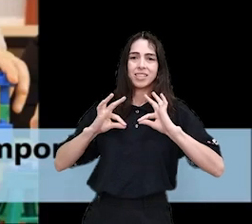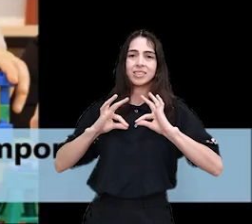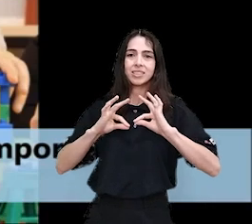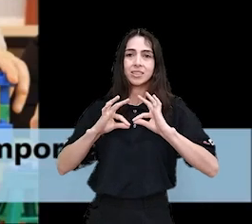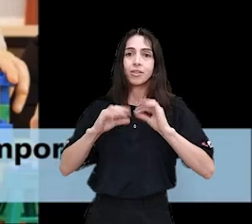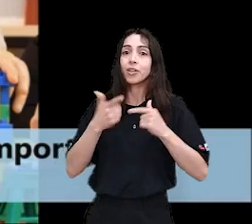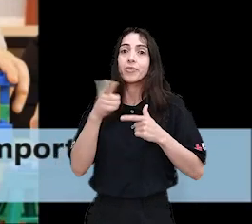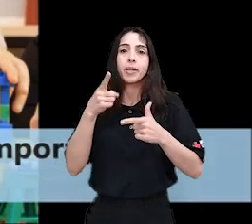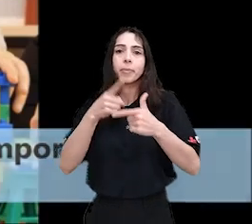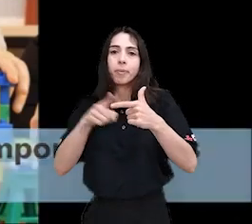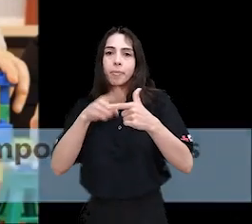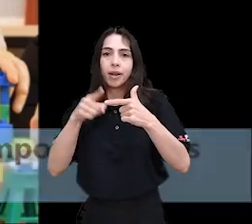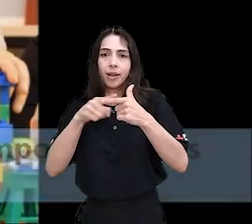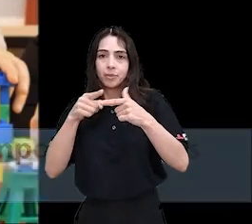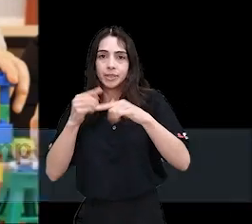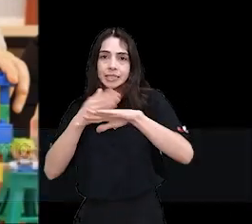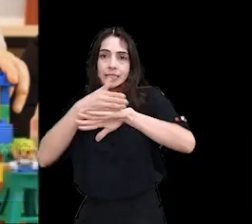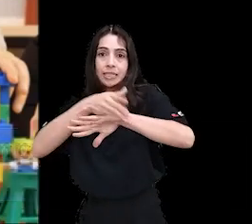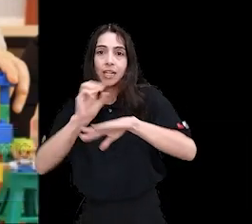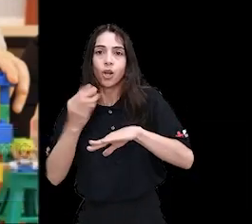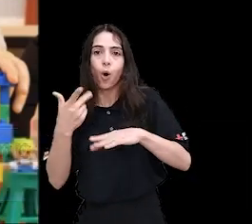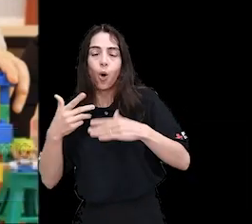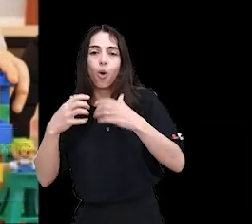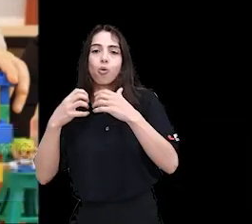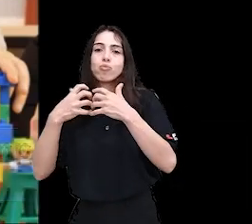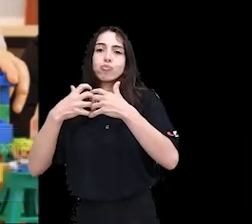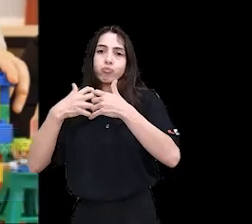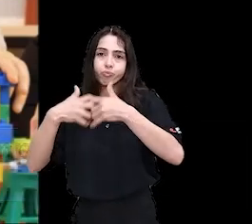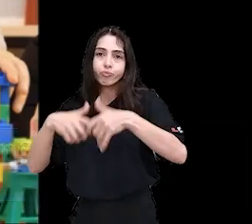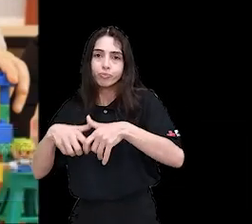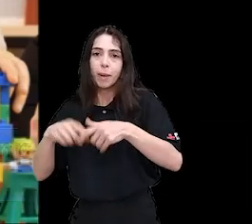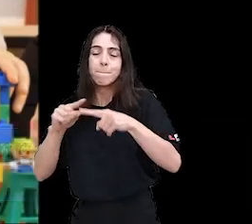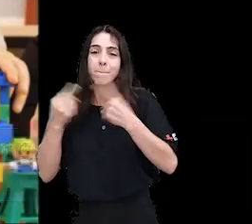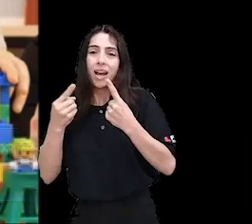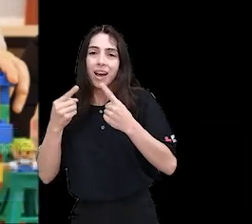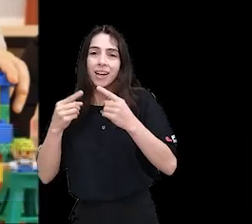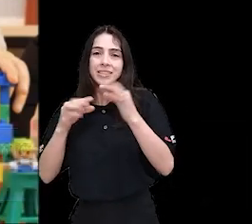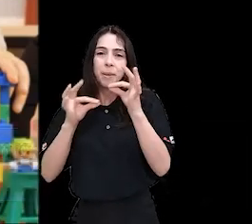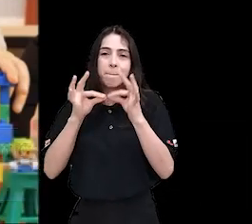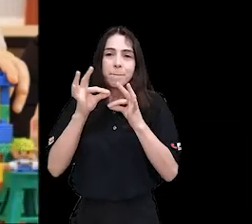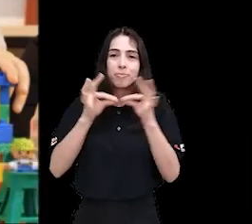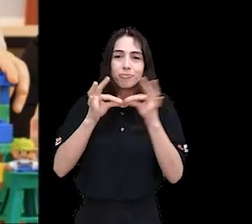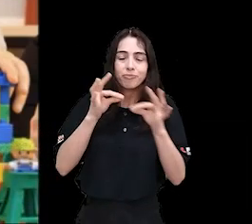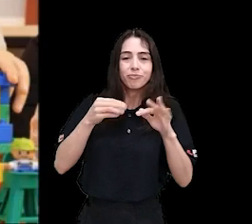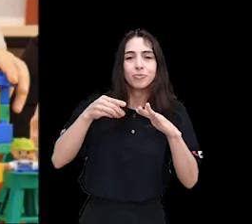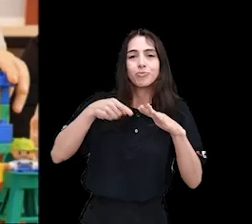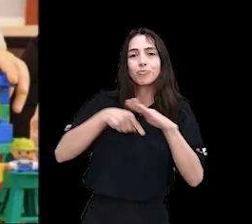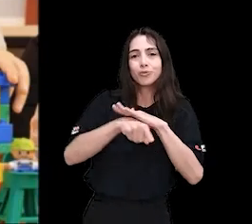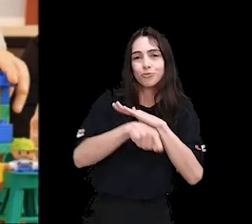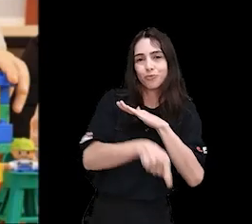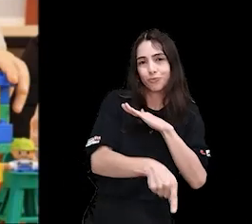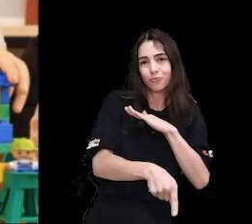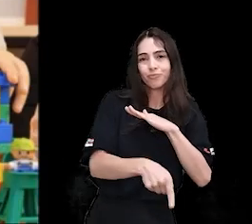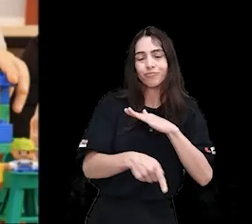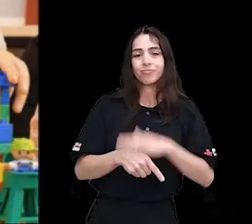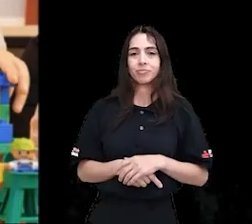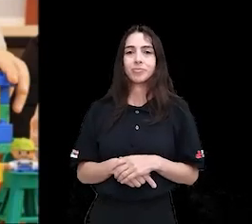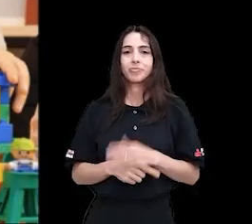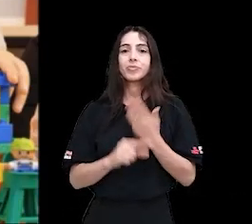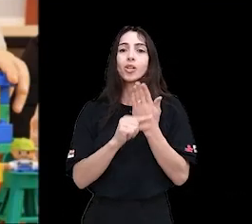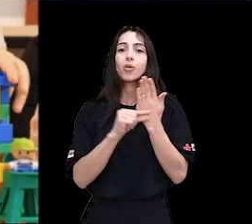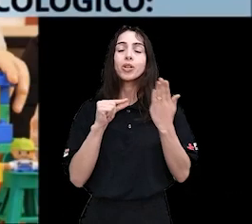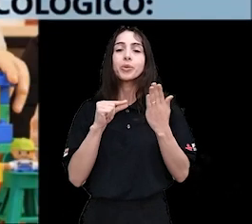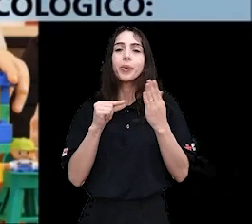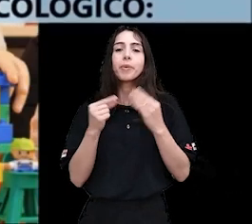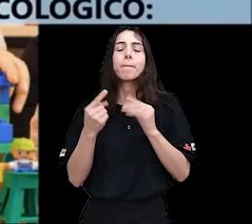de processamentos mais complexos. E Luria sugere, dentro do contexto do desenvolvimento neuropsicológico,